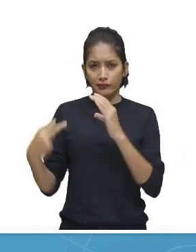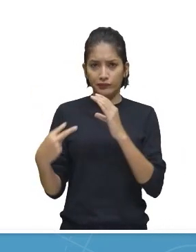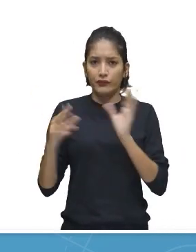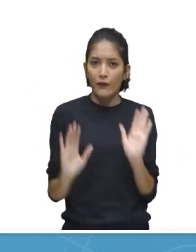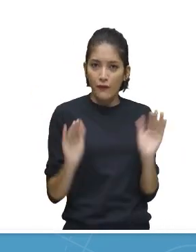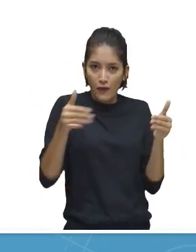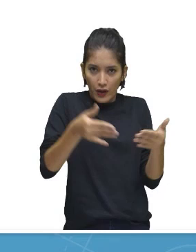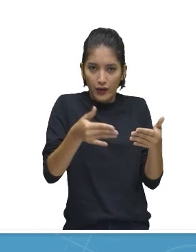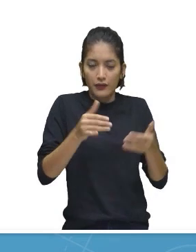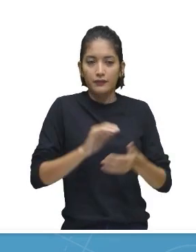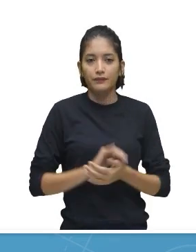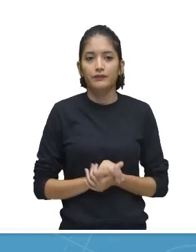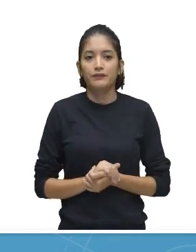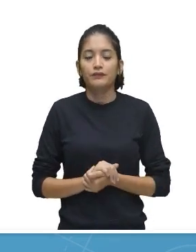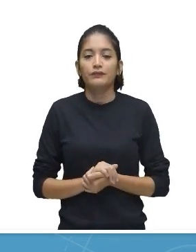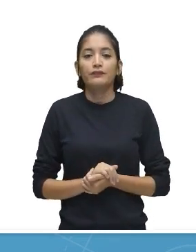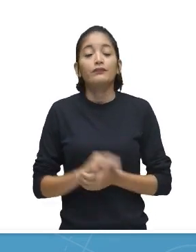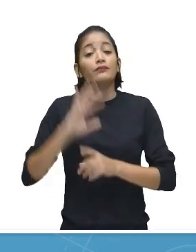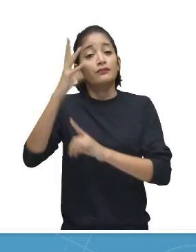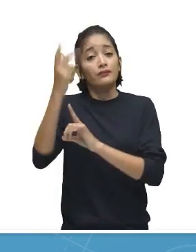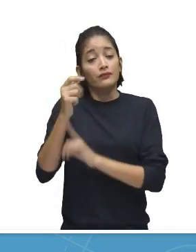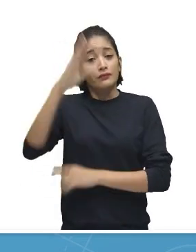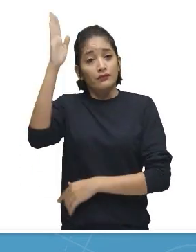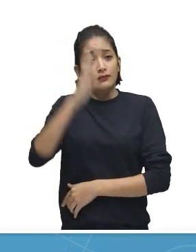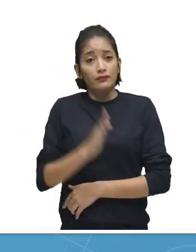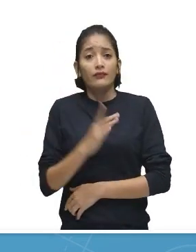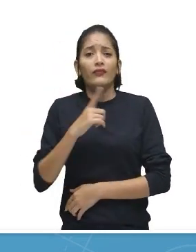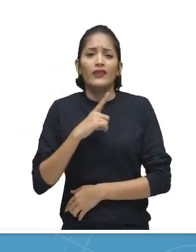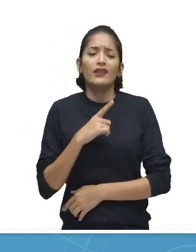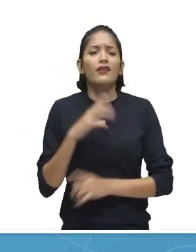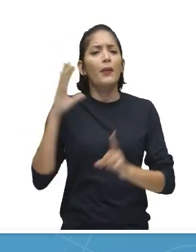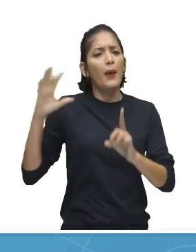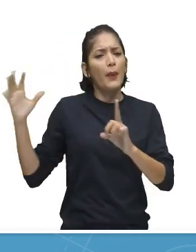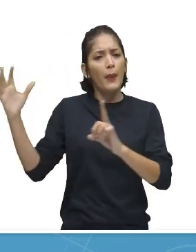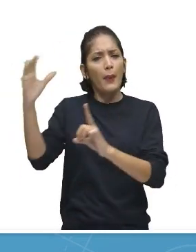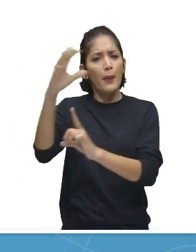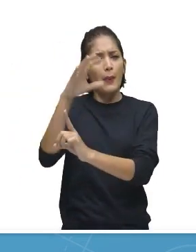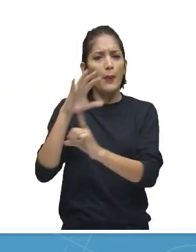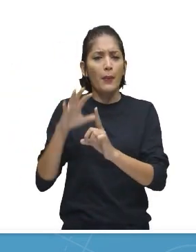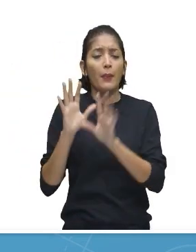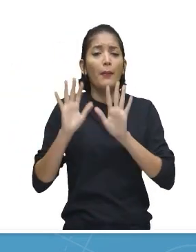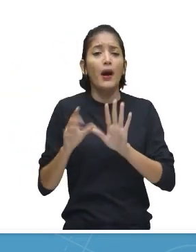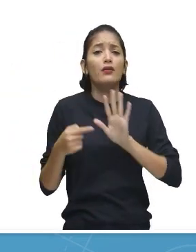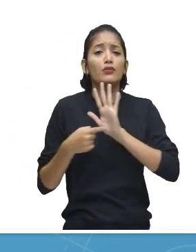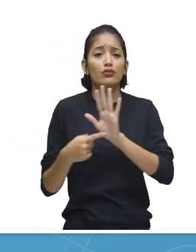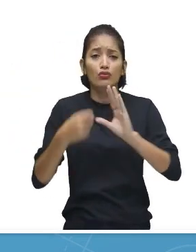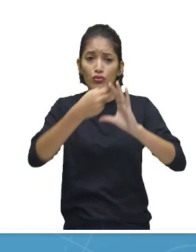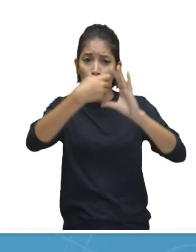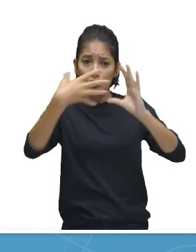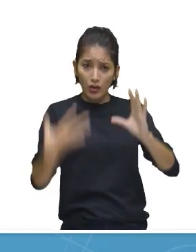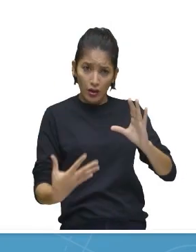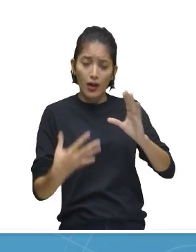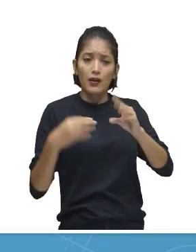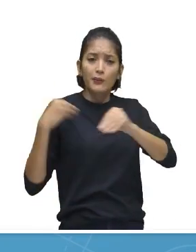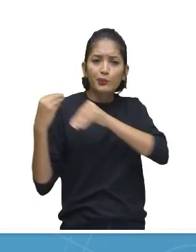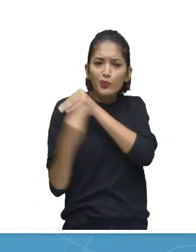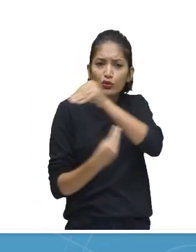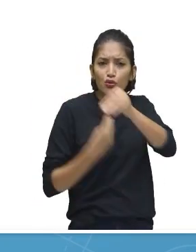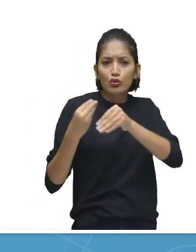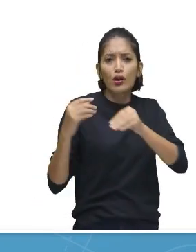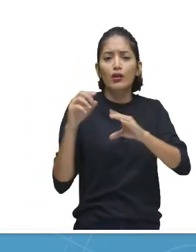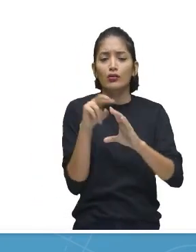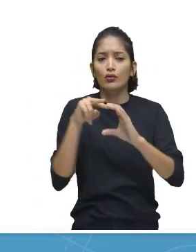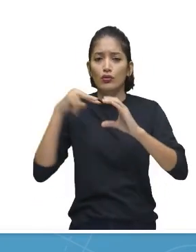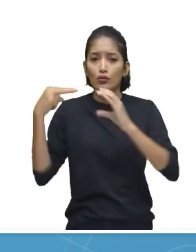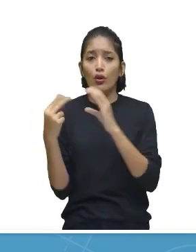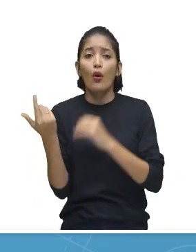cubista. Os artistas brasileiros receberam fortes influências, mas apenas mostrando características mescladas do cubismo